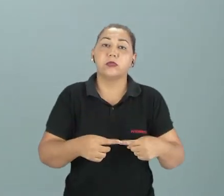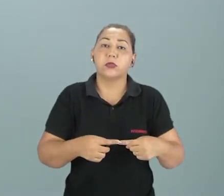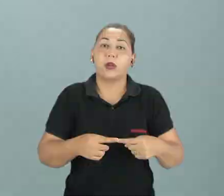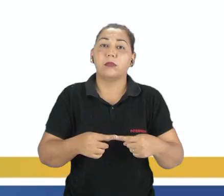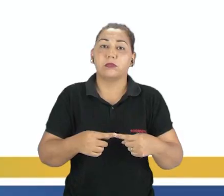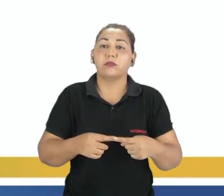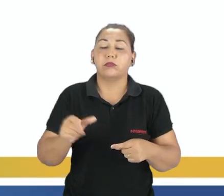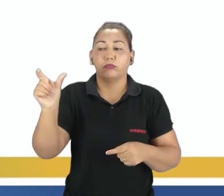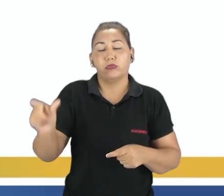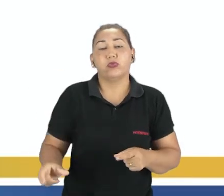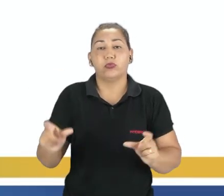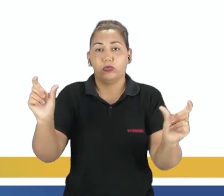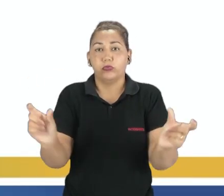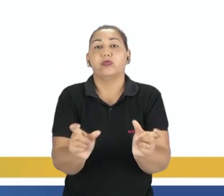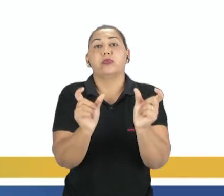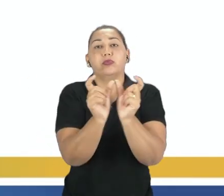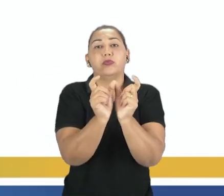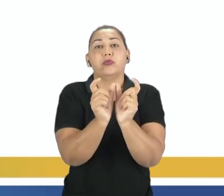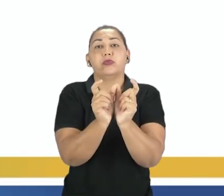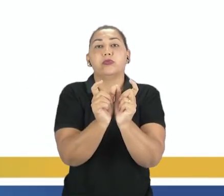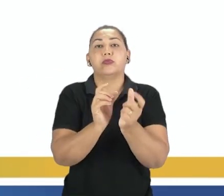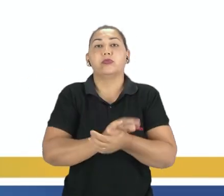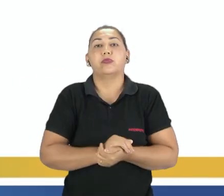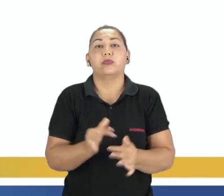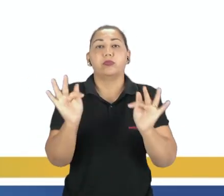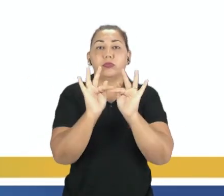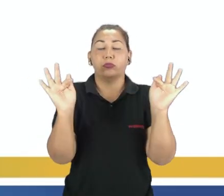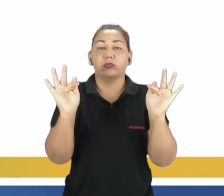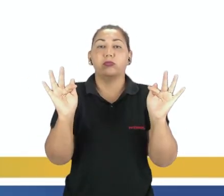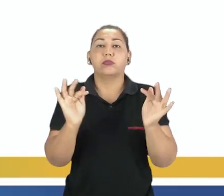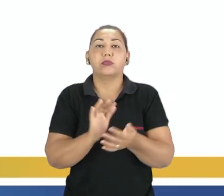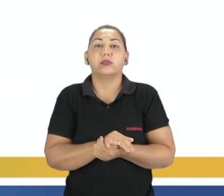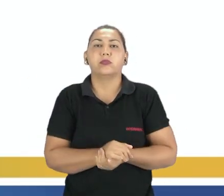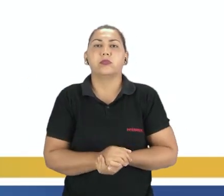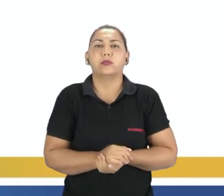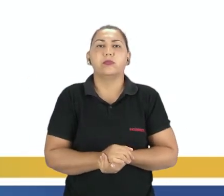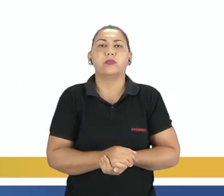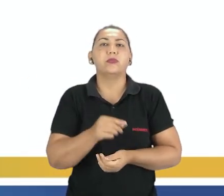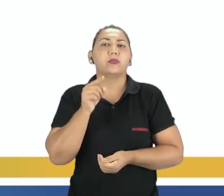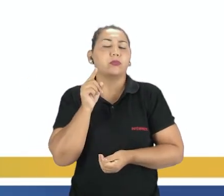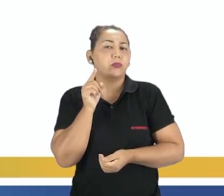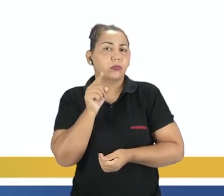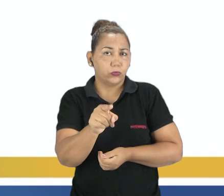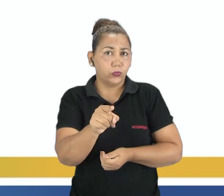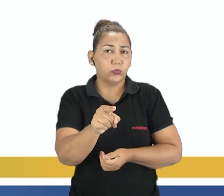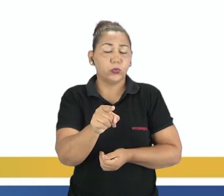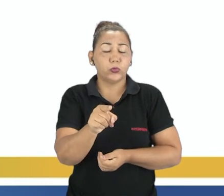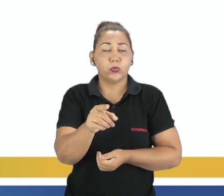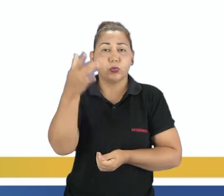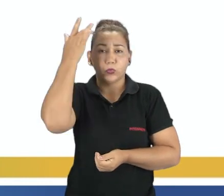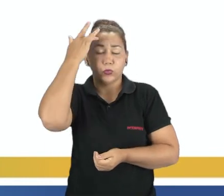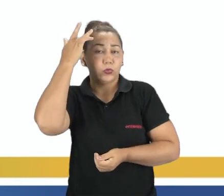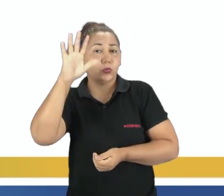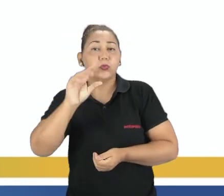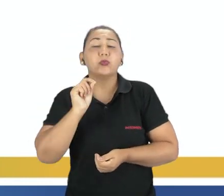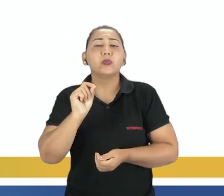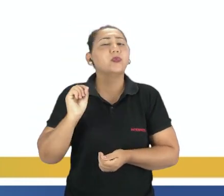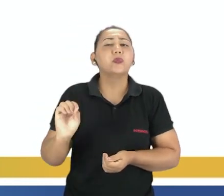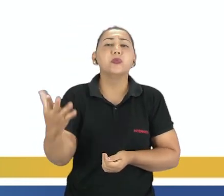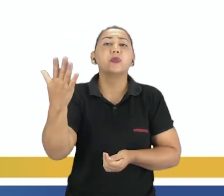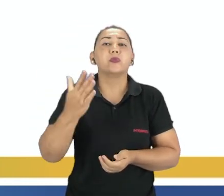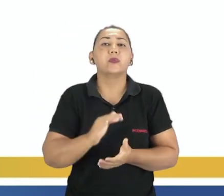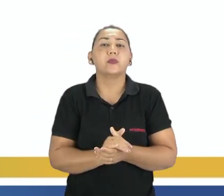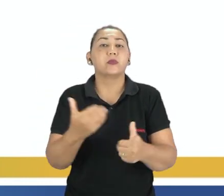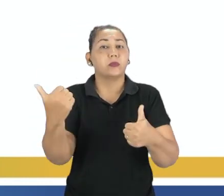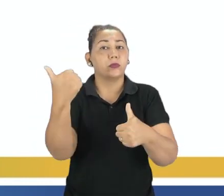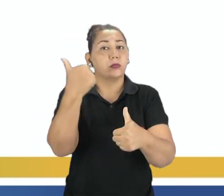uma frase. Observem. Tu não sabes o que aconteceu. Vamos substituir o tu por vós